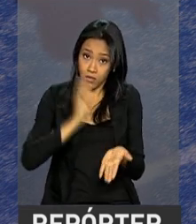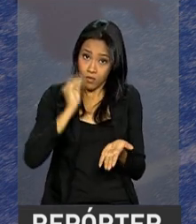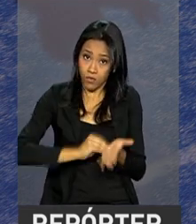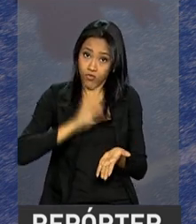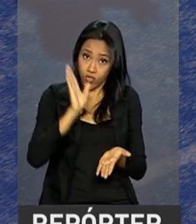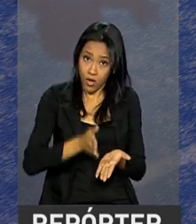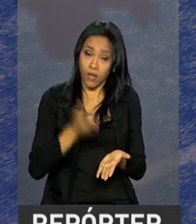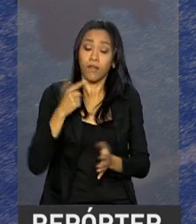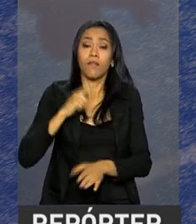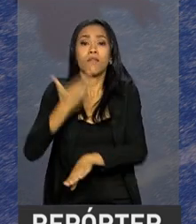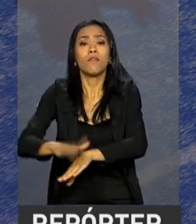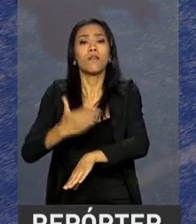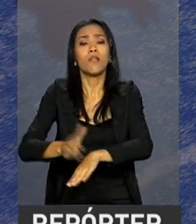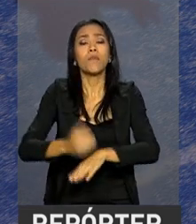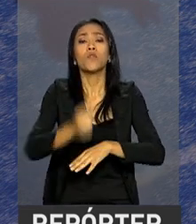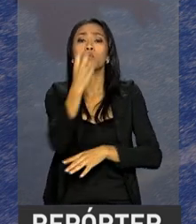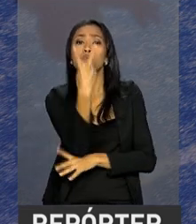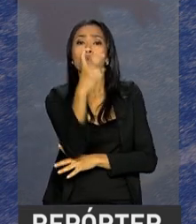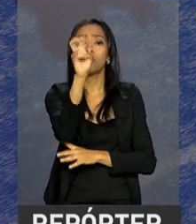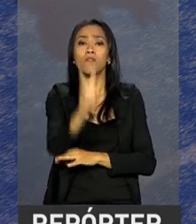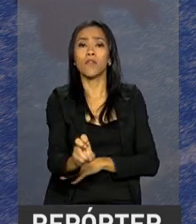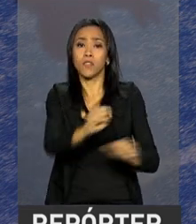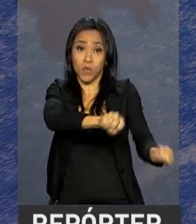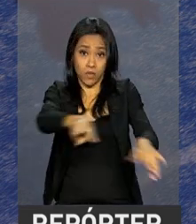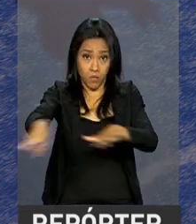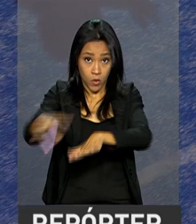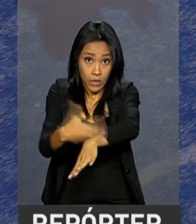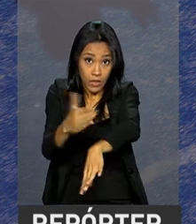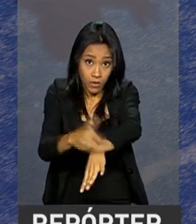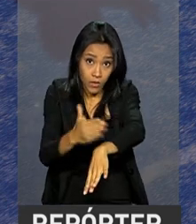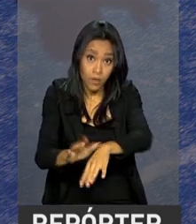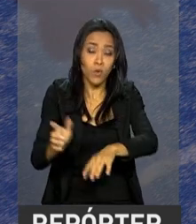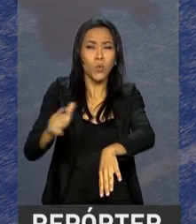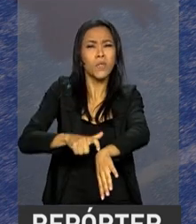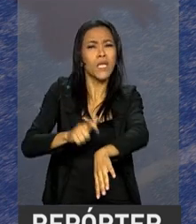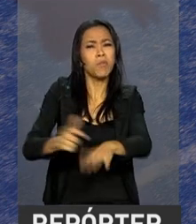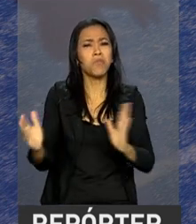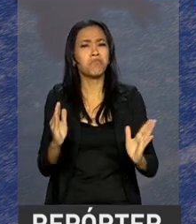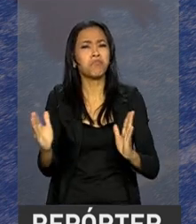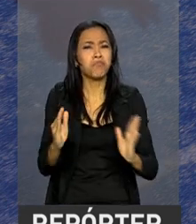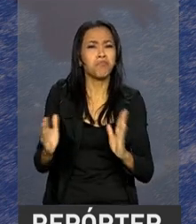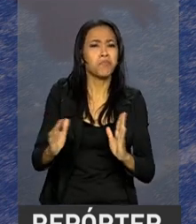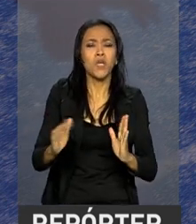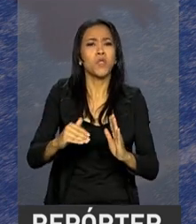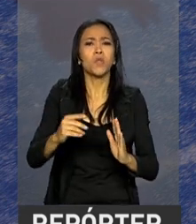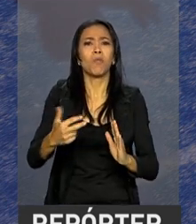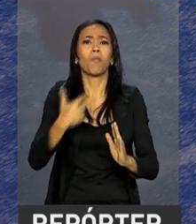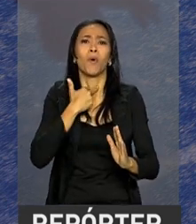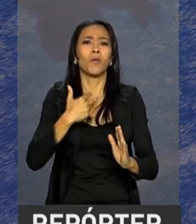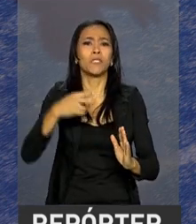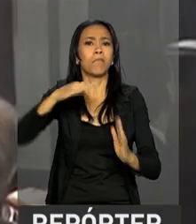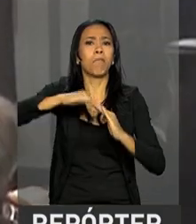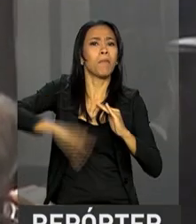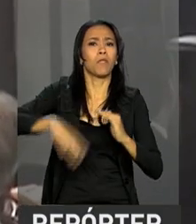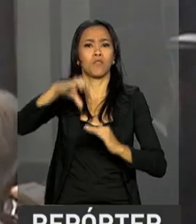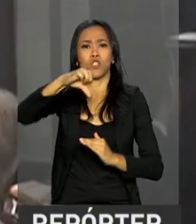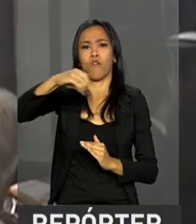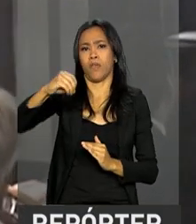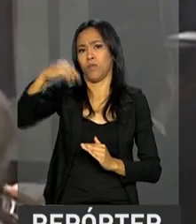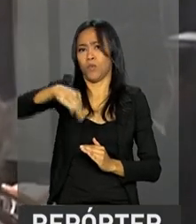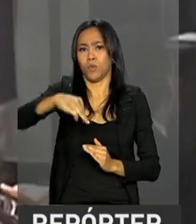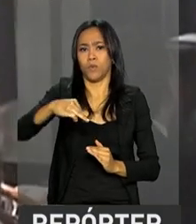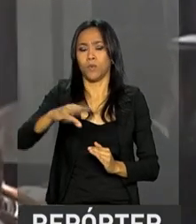no mínimo duas vezes por semana e o tempo das atividades não pode ser inferior a 90 minutos o